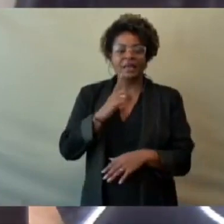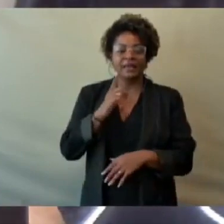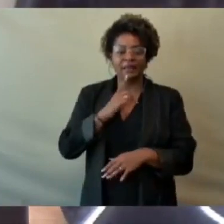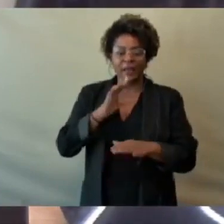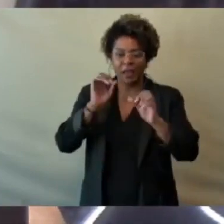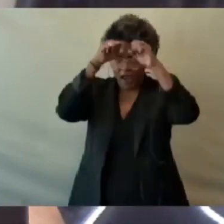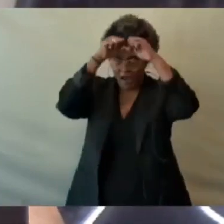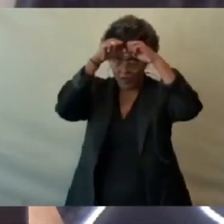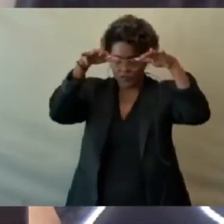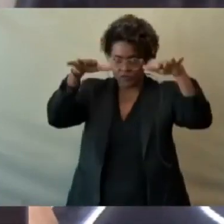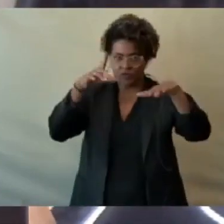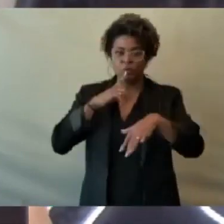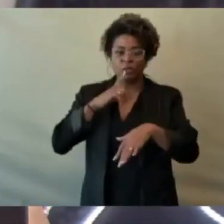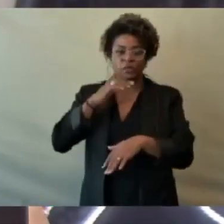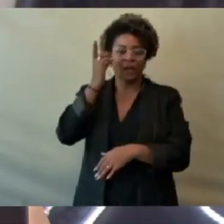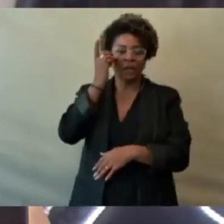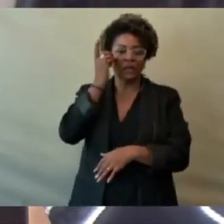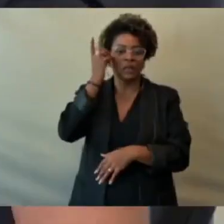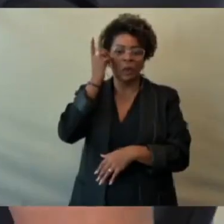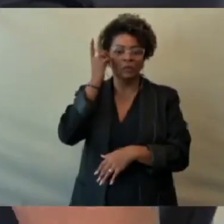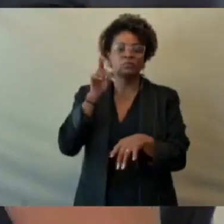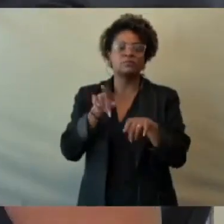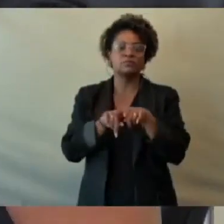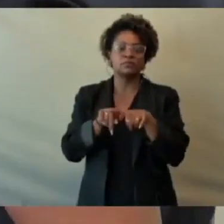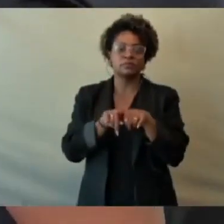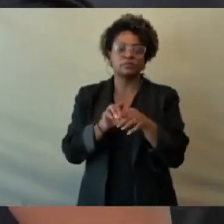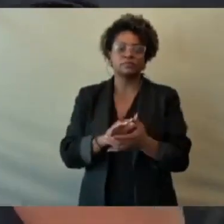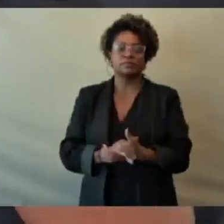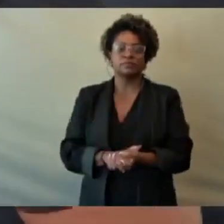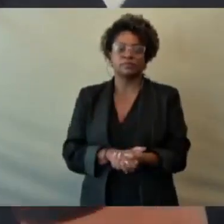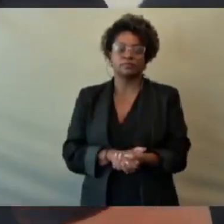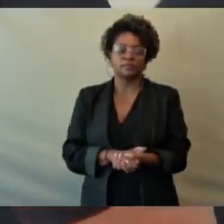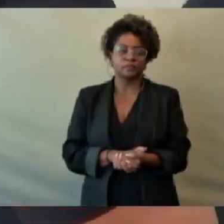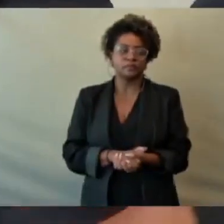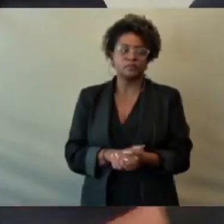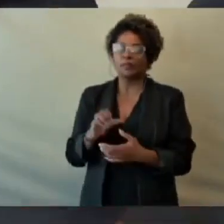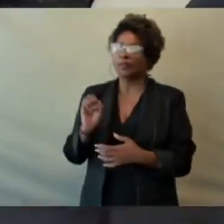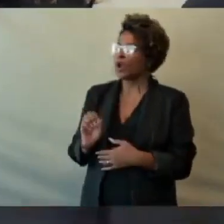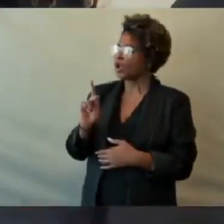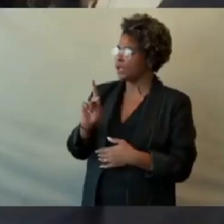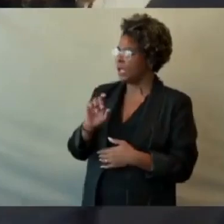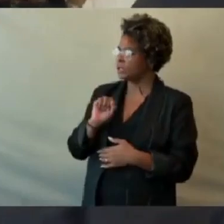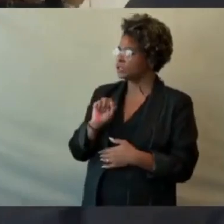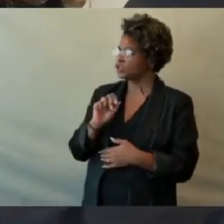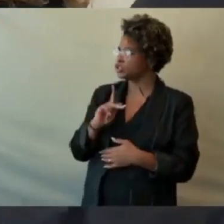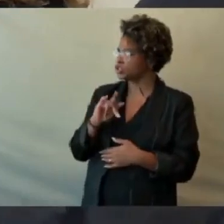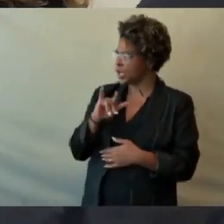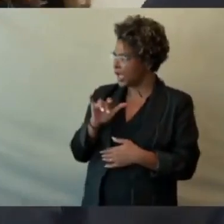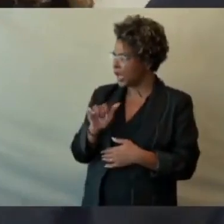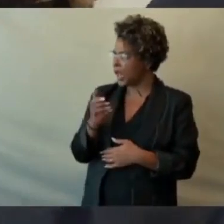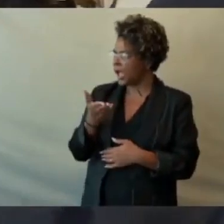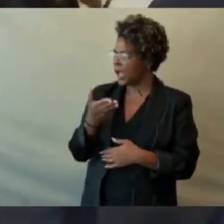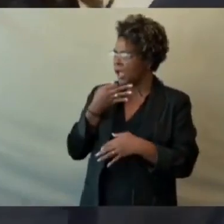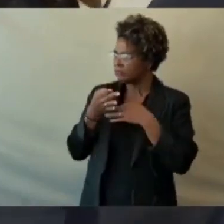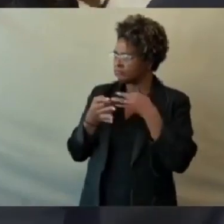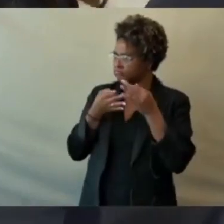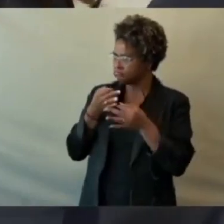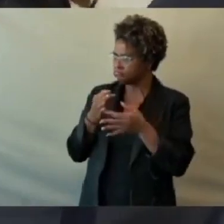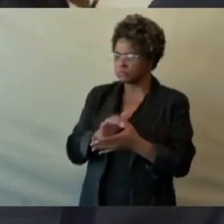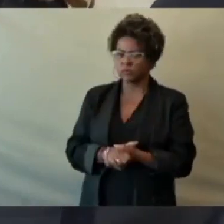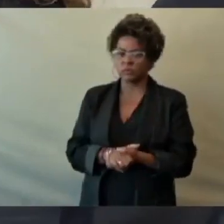ok Sheila quer tecer algum comentário operador eu gostaria de saber se as